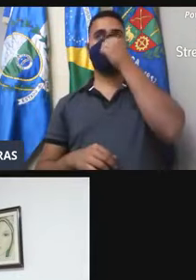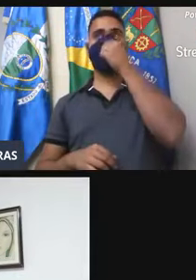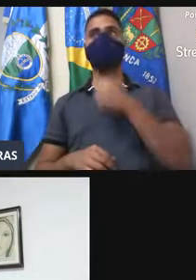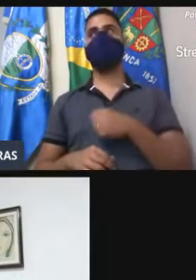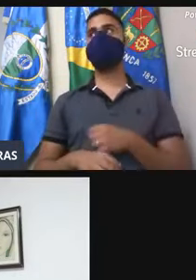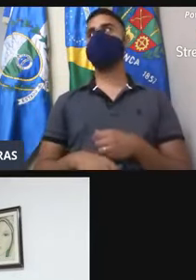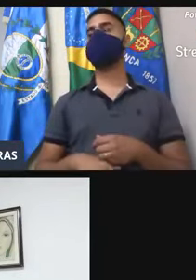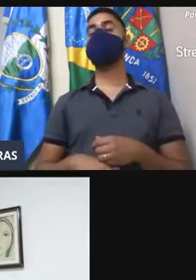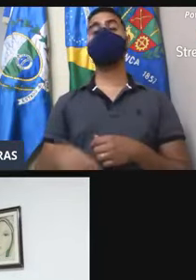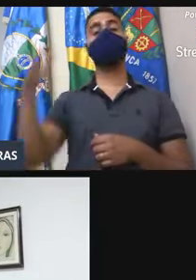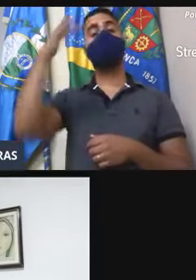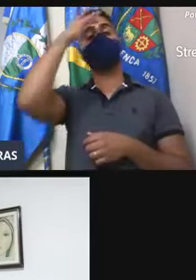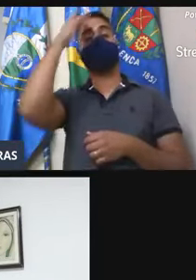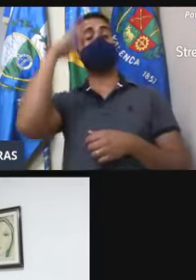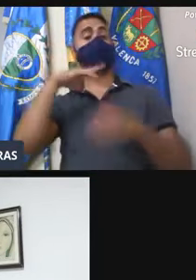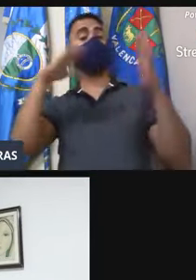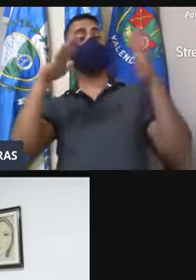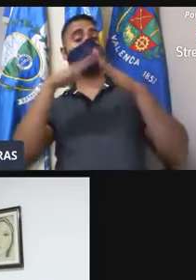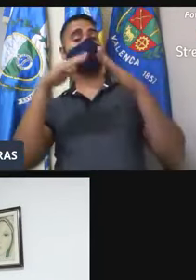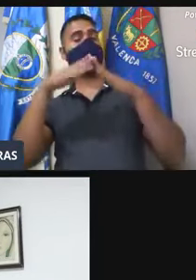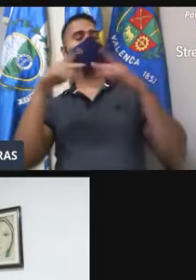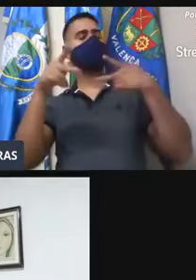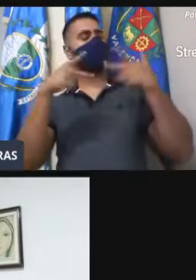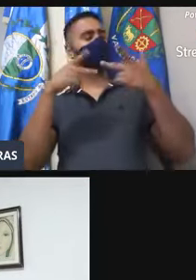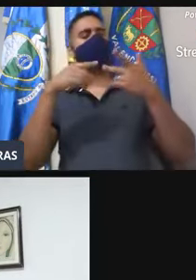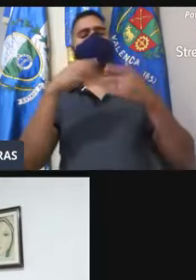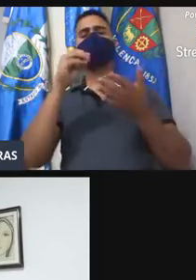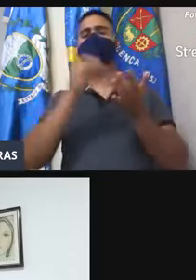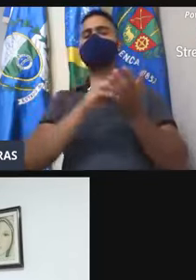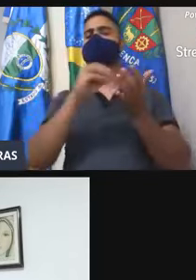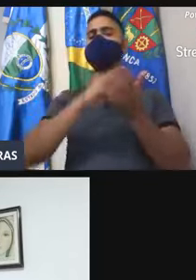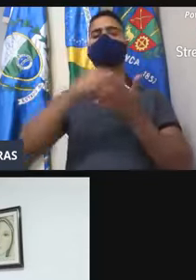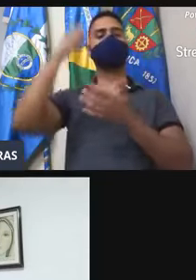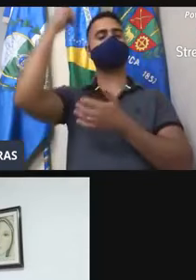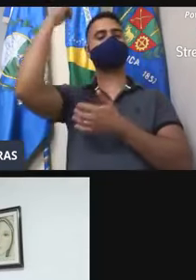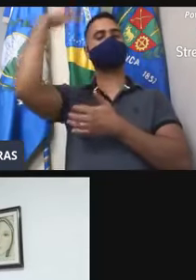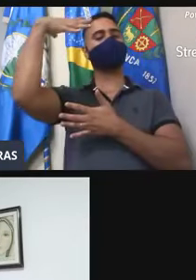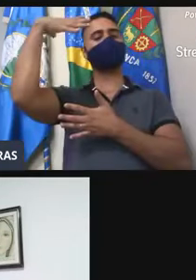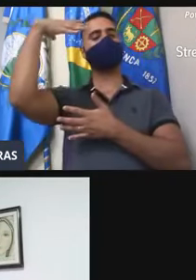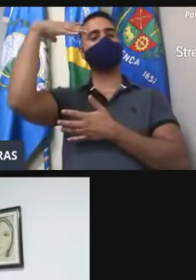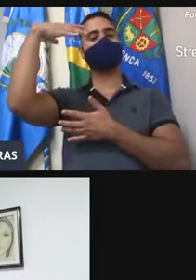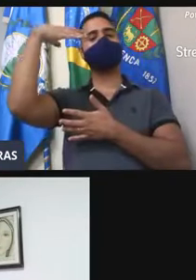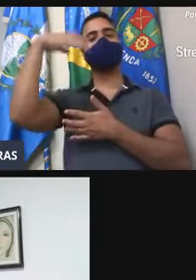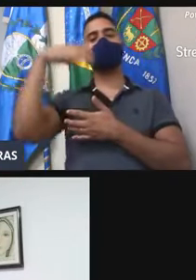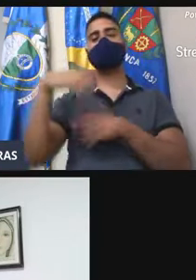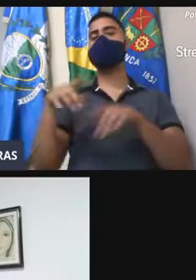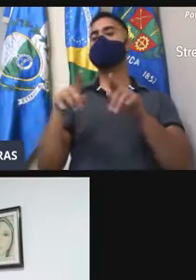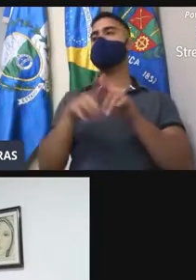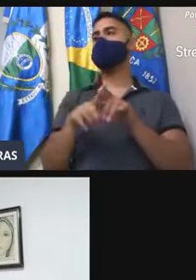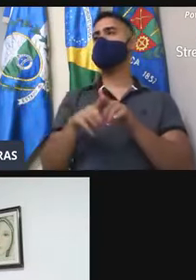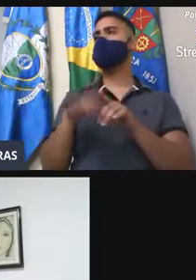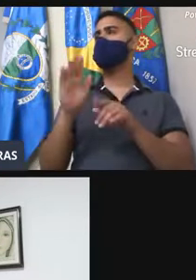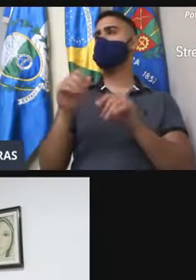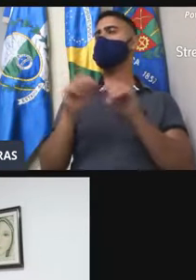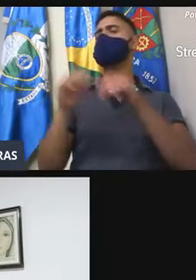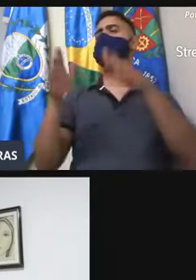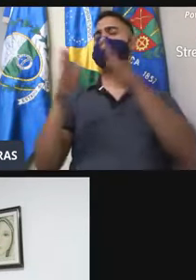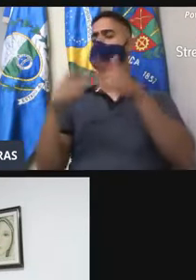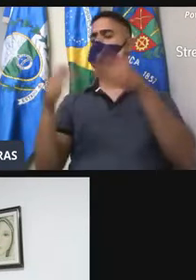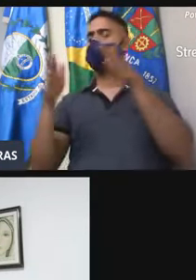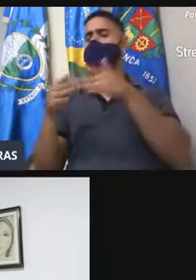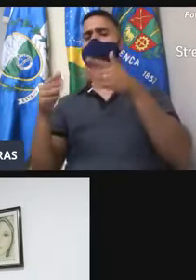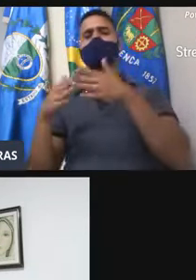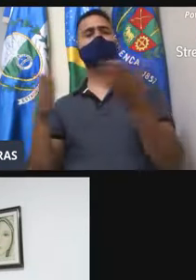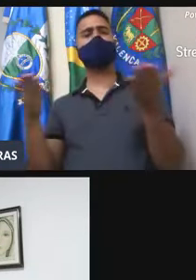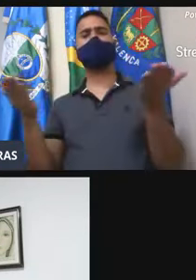Moradores das localidades citadas procuraram relatando que a iluminação pública encontra-se precária. A comunidade nos informa que já fizeram as presentes solicitações, mas